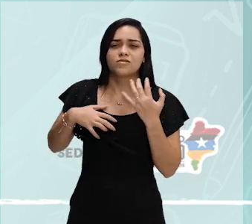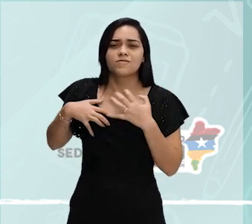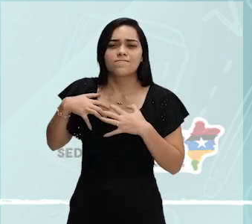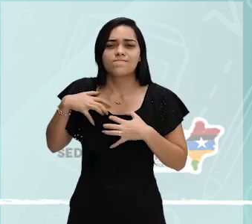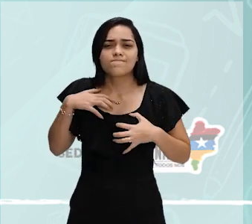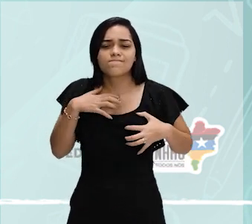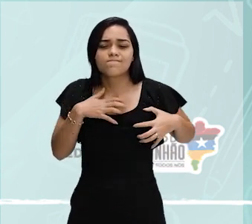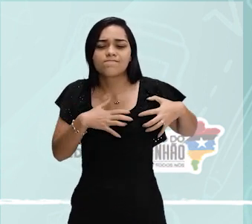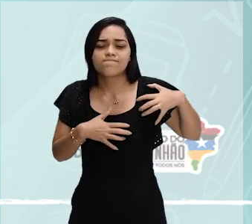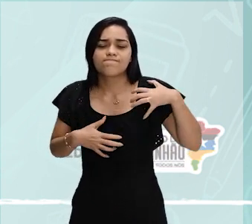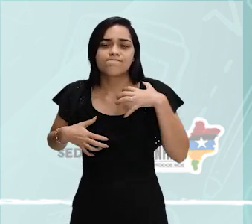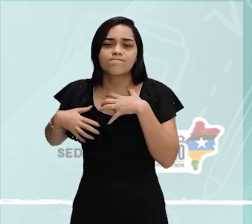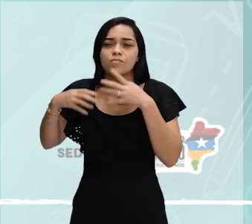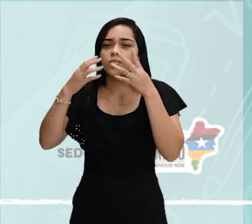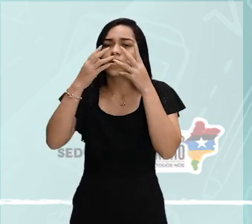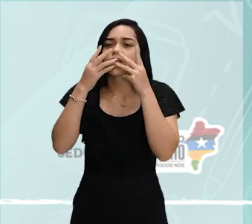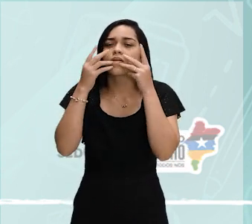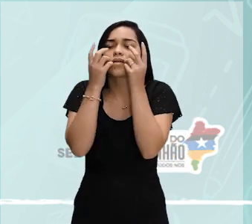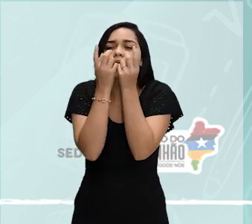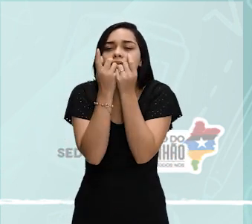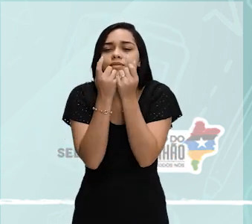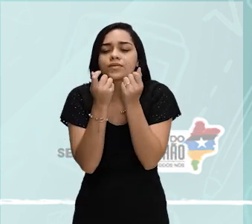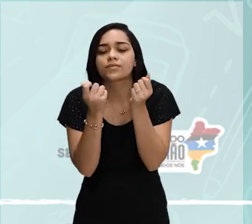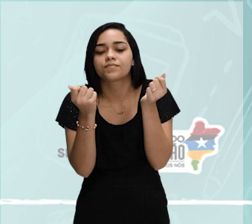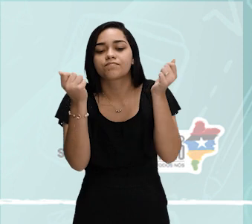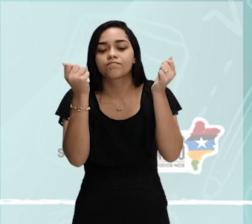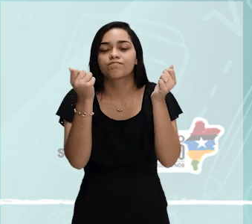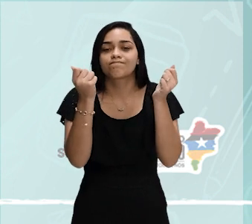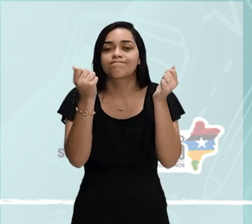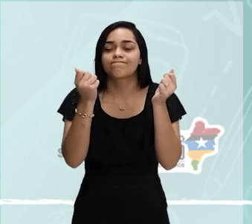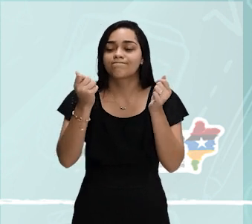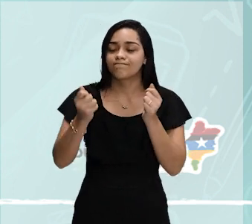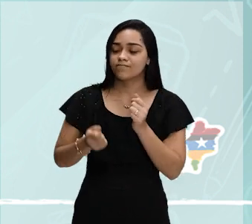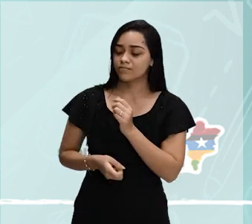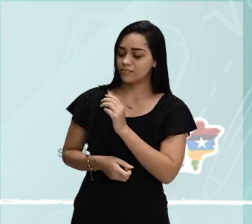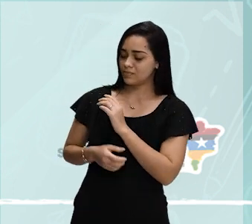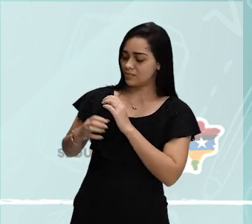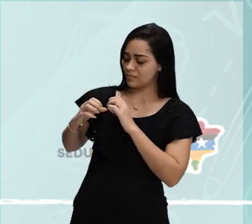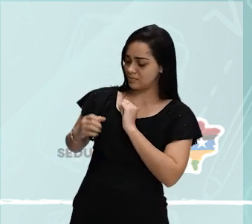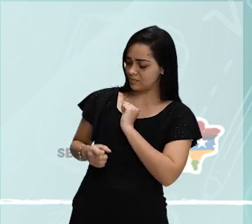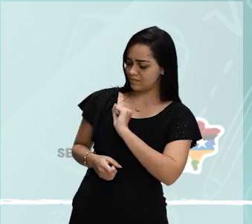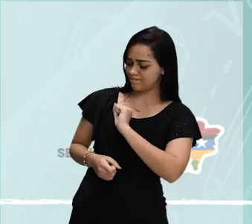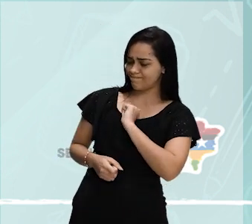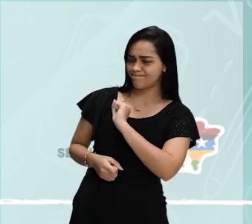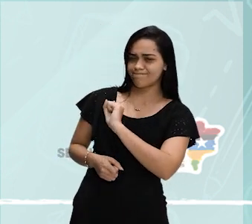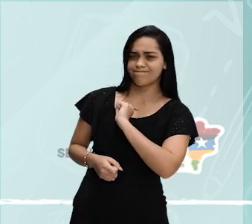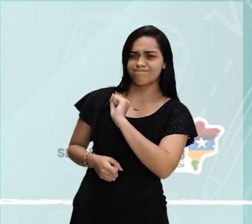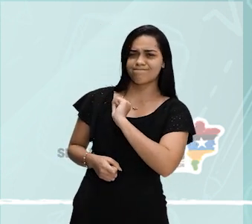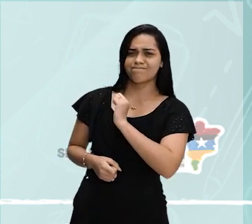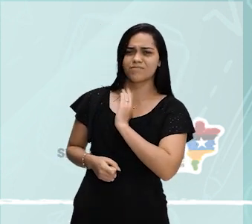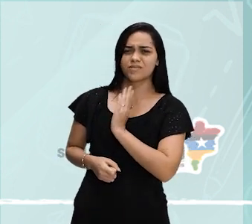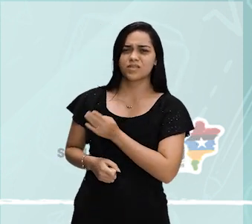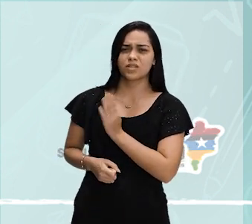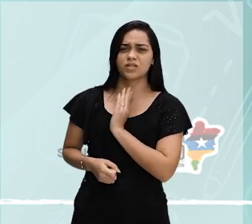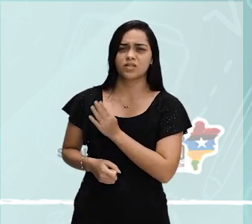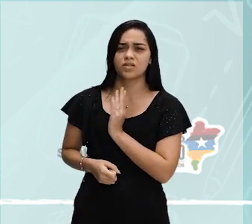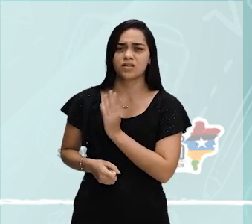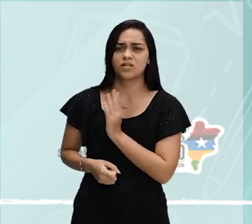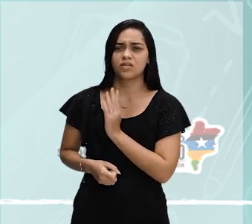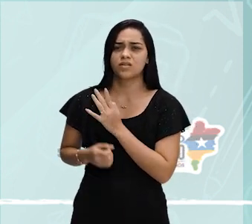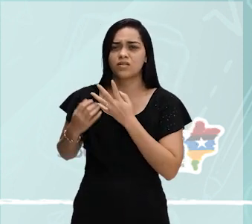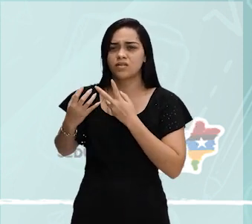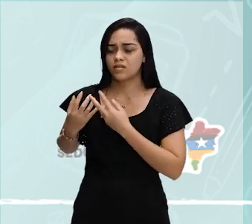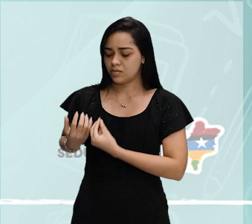o rosto. Nos lábios o alento desfalece. Surda agonia e coração fenece. E devora meu ser